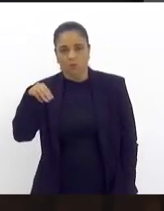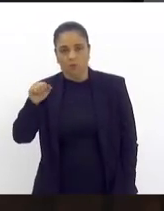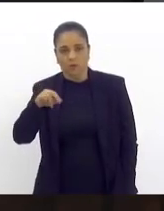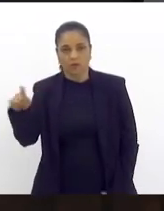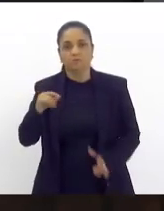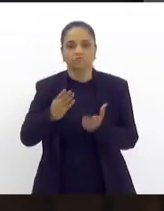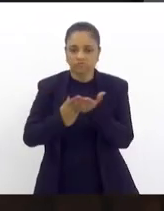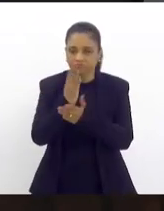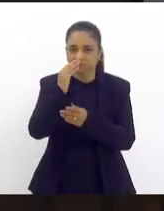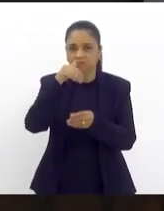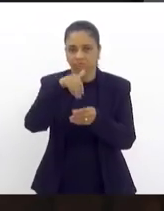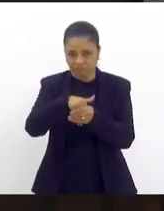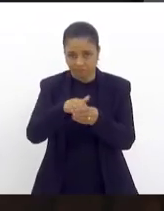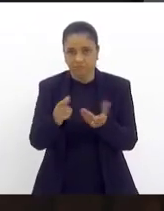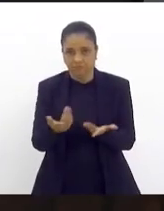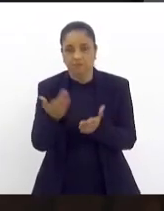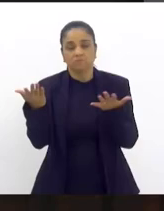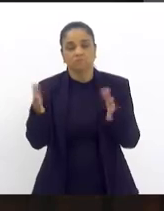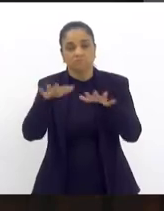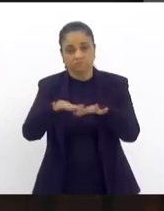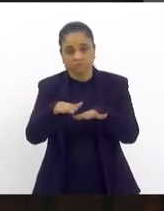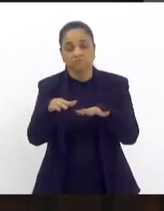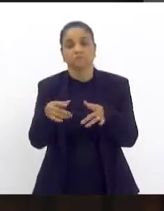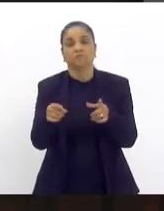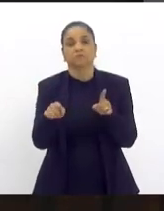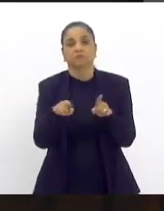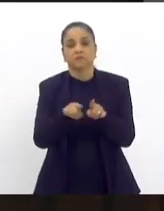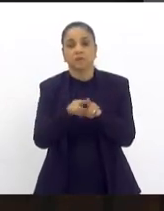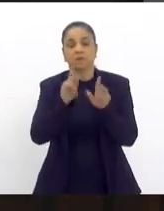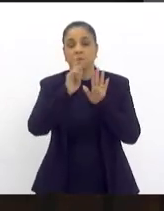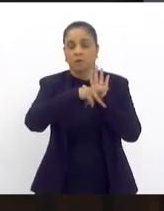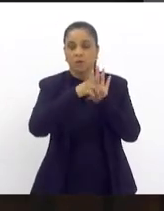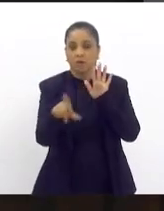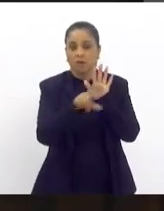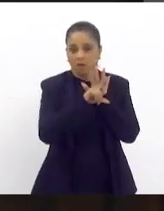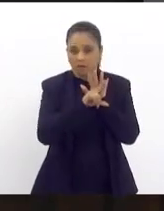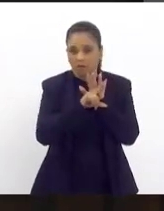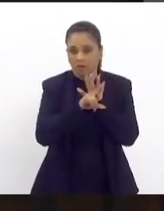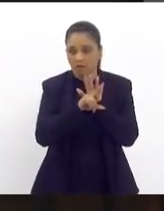mesa requerimento de inclusão na ordem do dia do projeto de lei